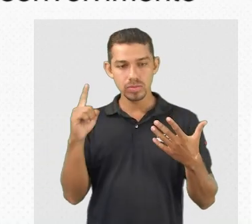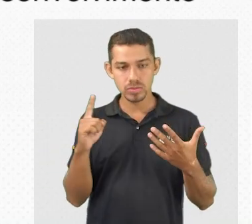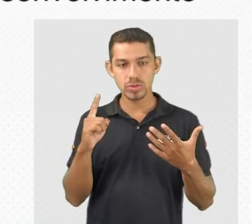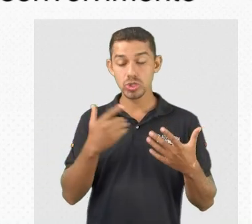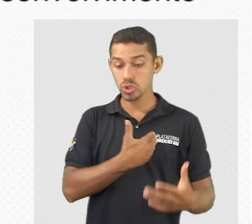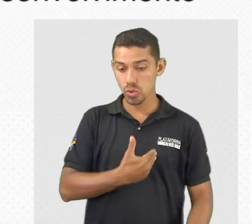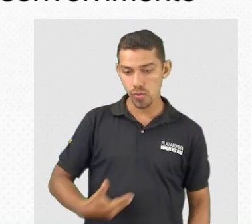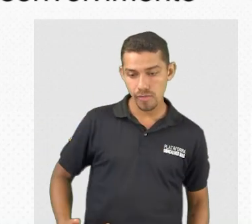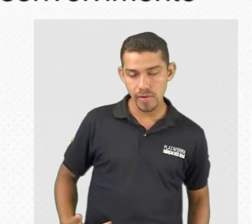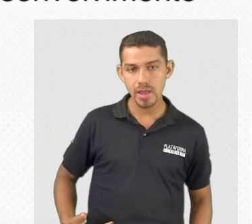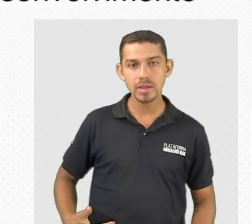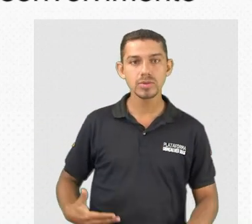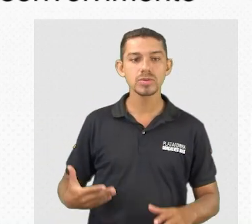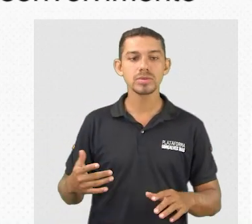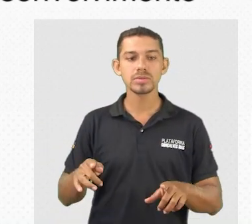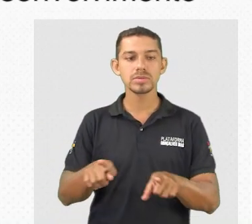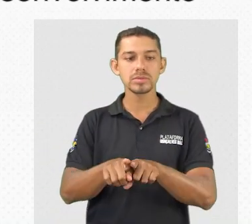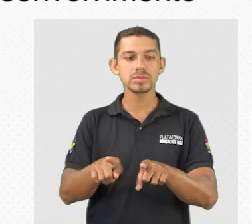do governo